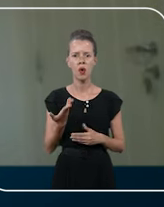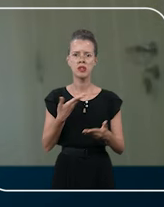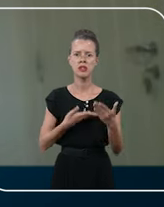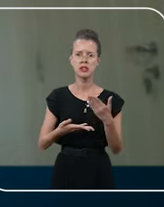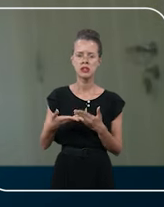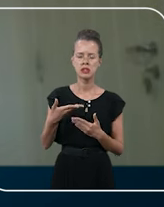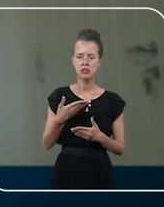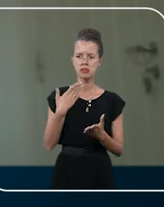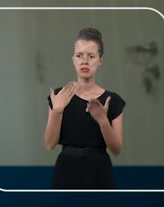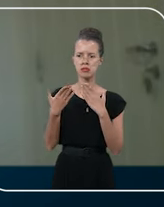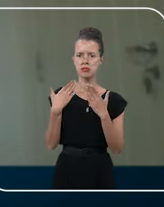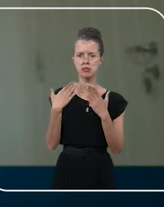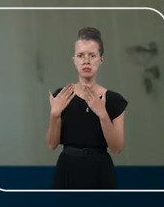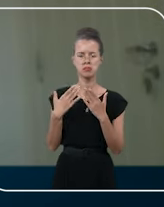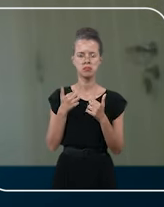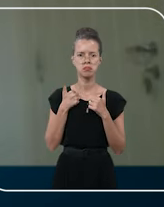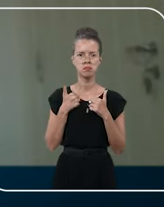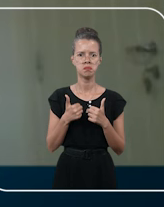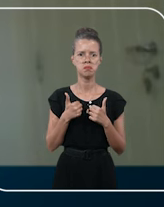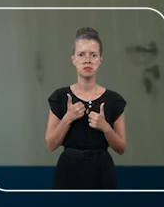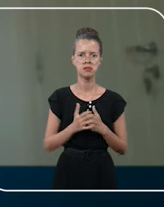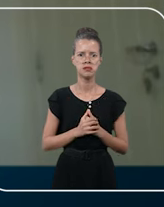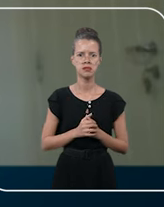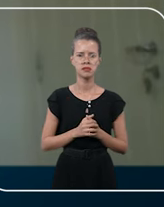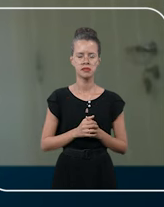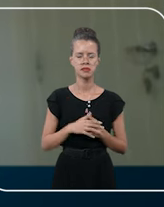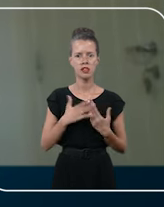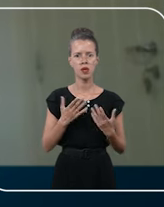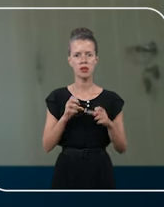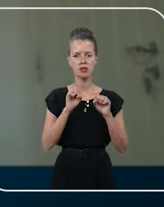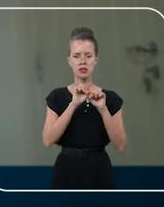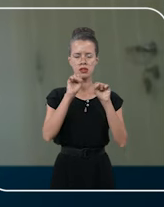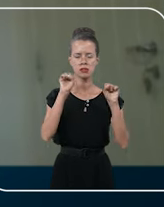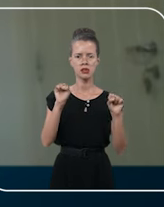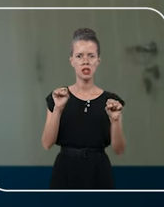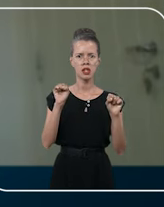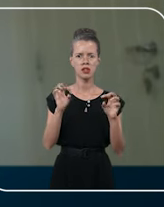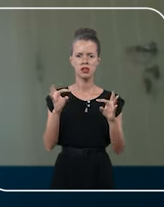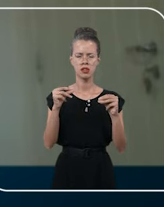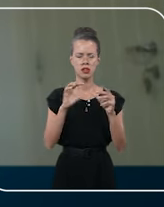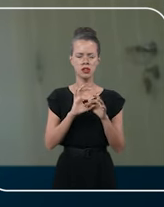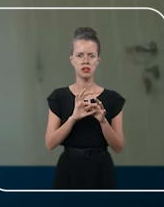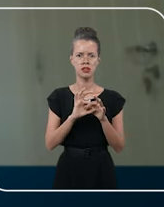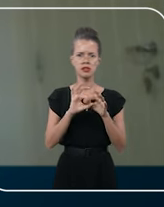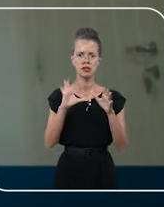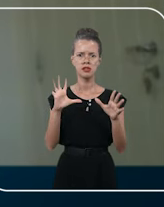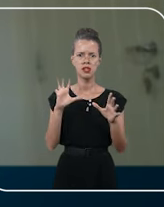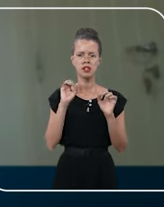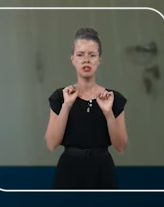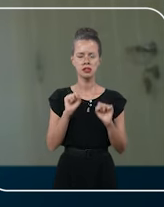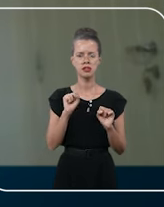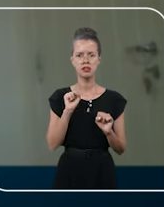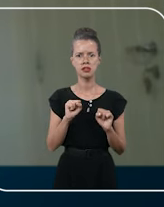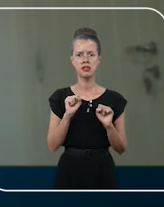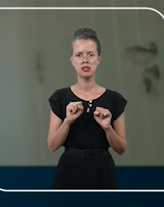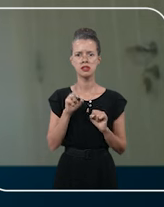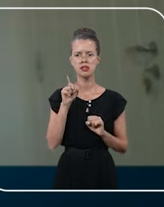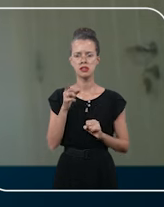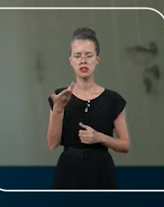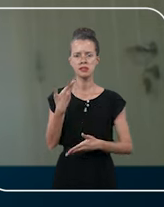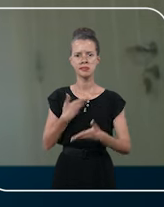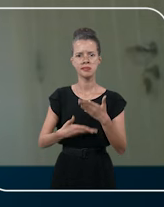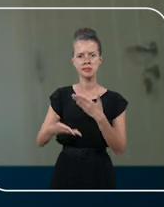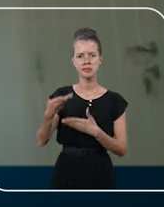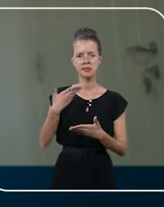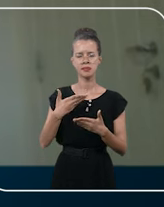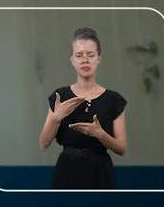os tribunais, os fóruns, eles permitem, né, a possibilidade de conciliar em determinadas